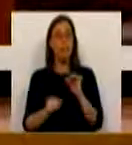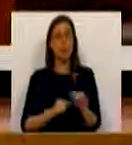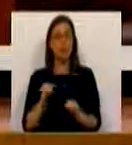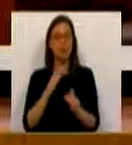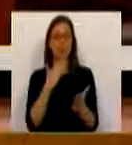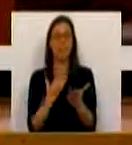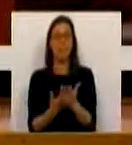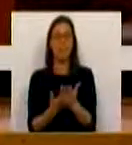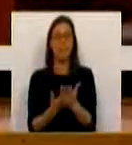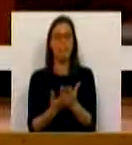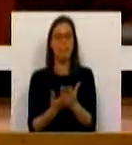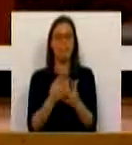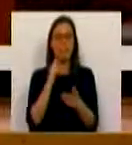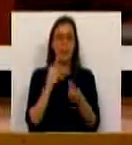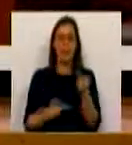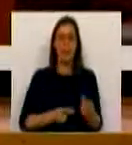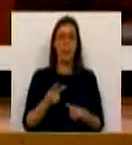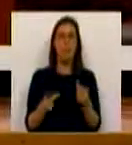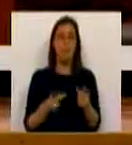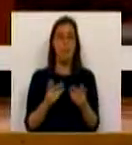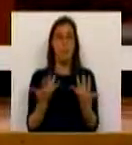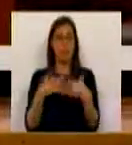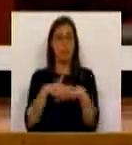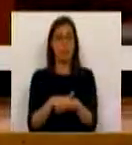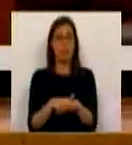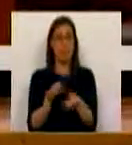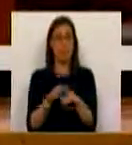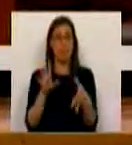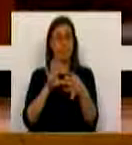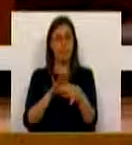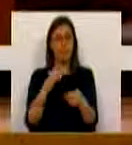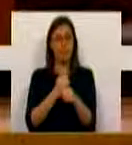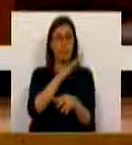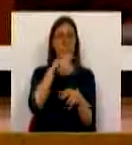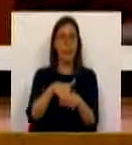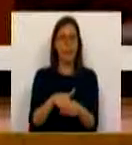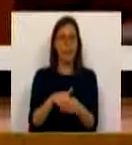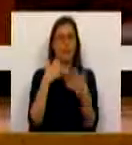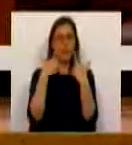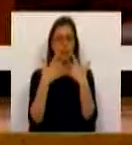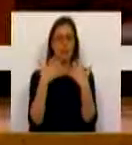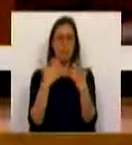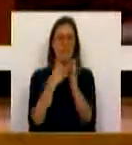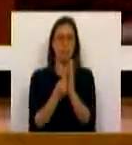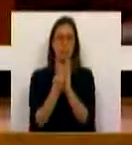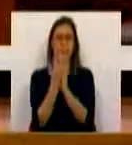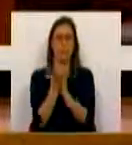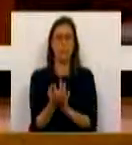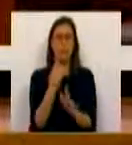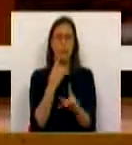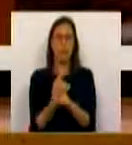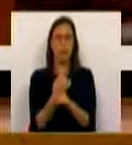que oferece uma avaliação integrada no quadro laboral, assente num vasto conjunto